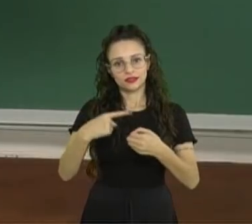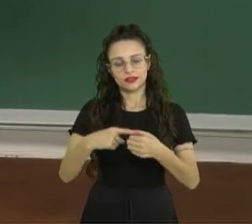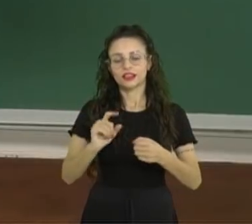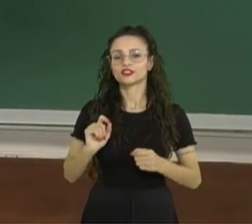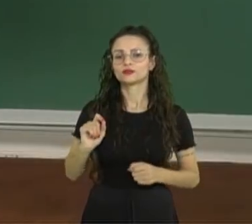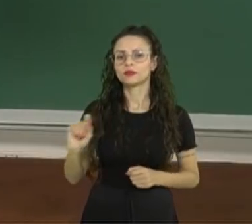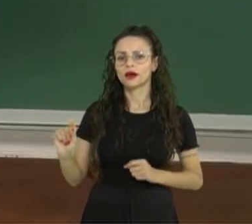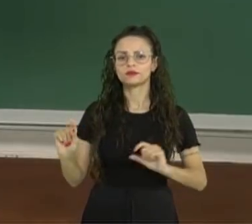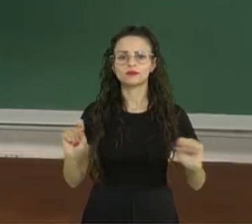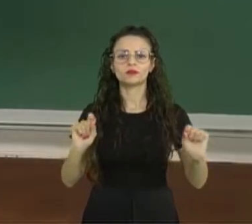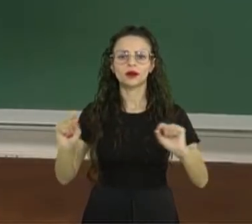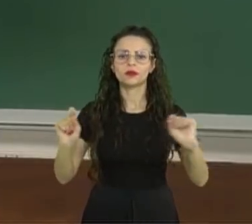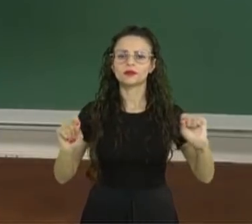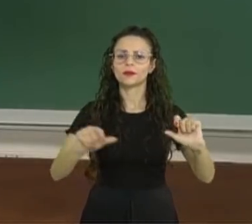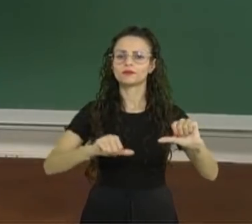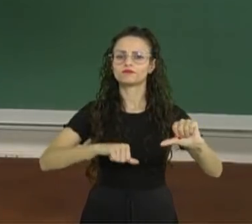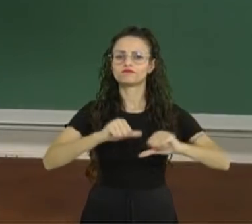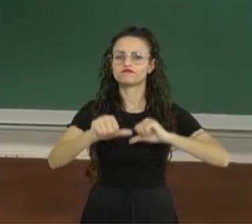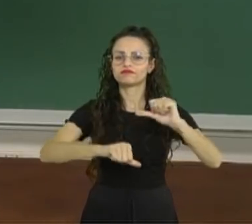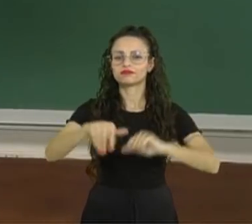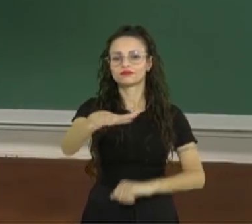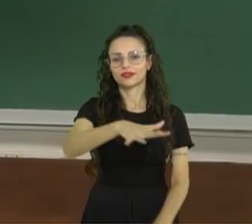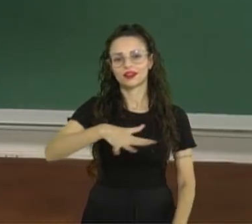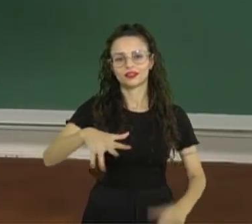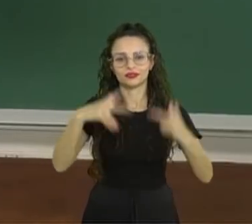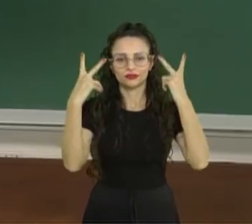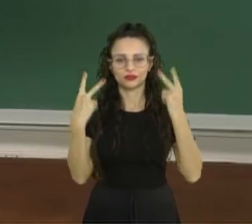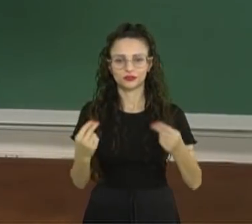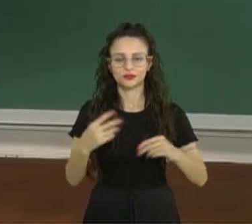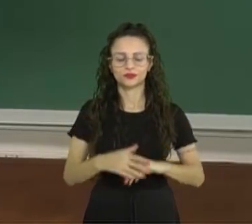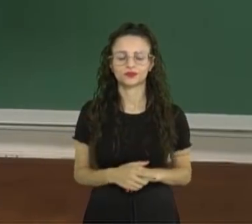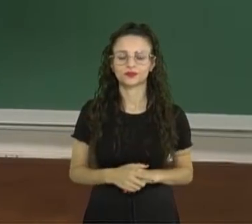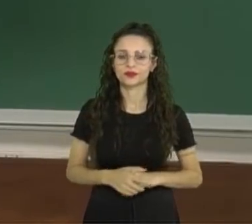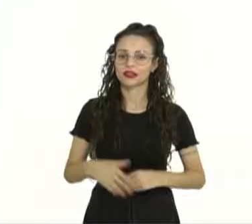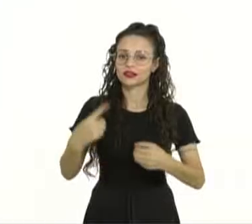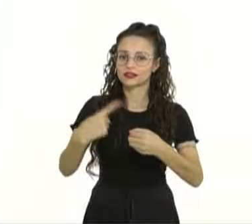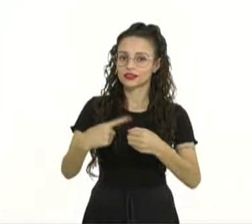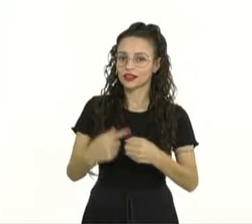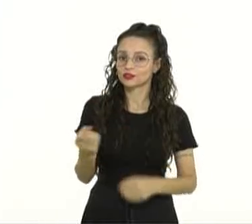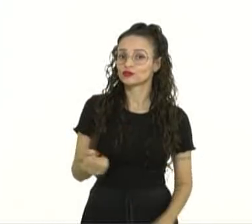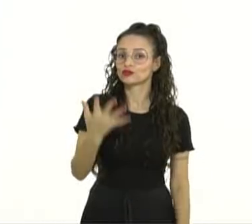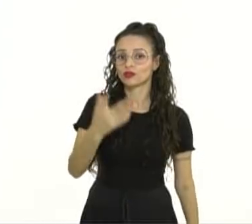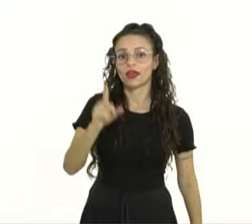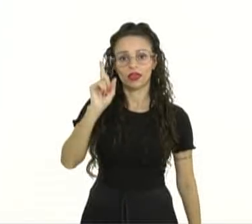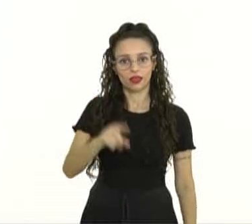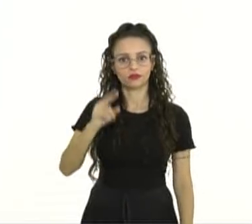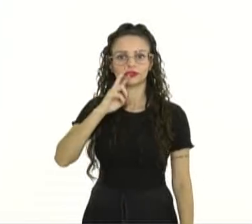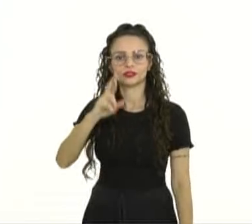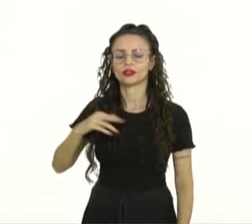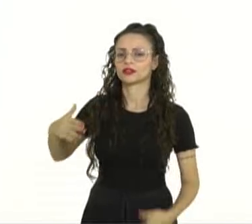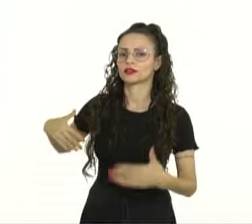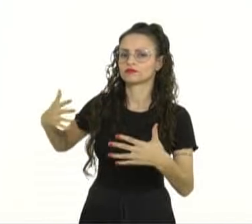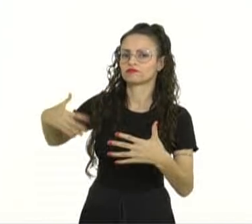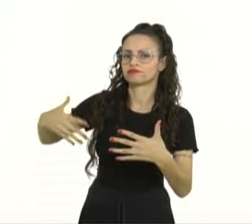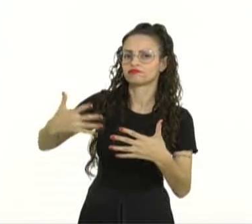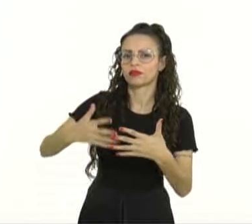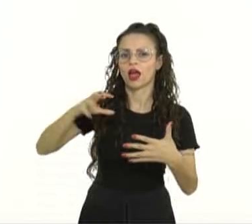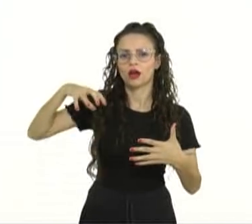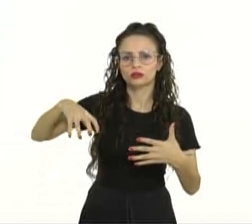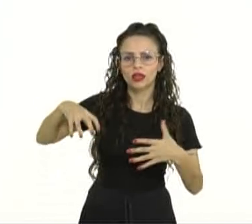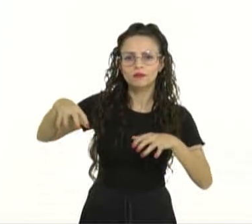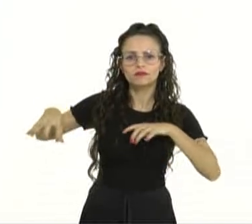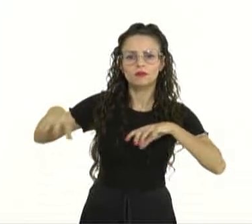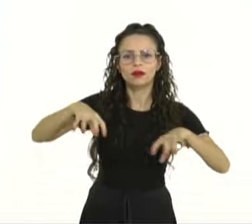primeiras transformações do meio natural. As cidades surgem como resultado de um longo desenvolvimento das aldeias, conjunto